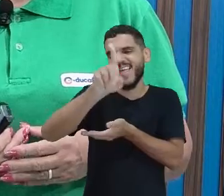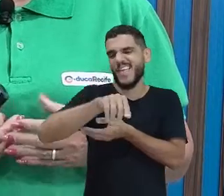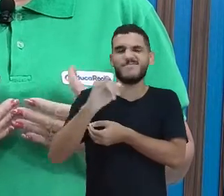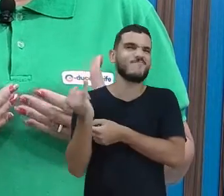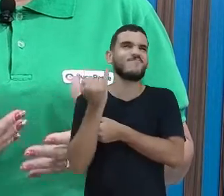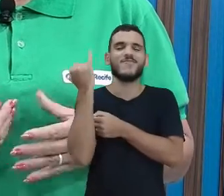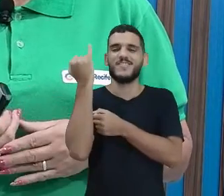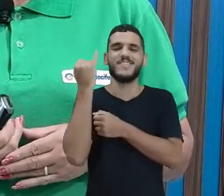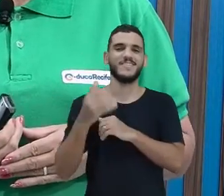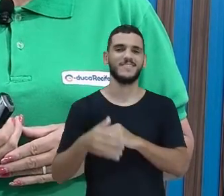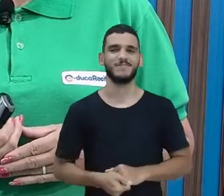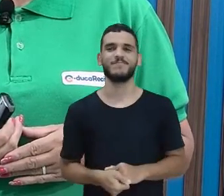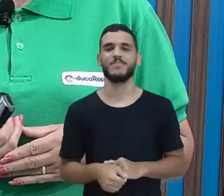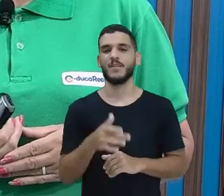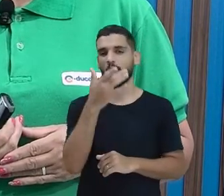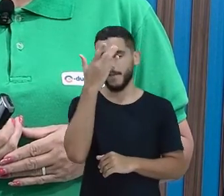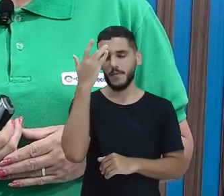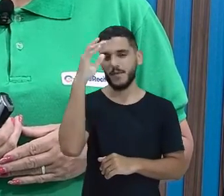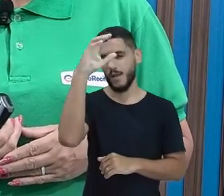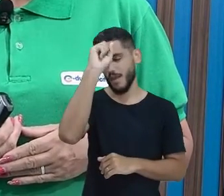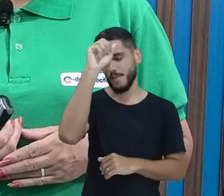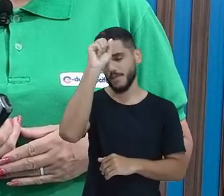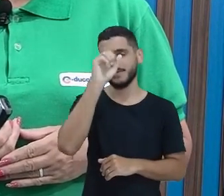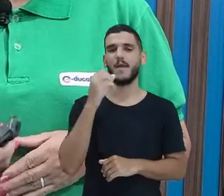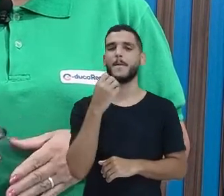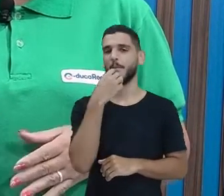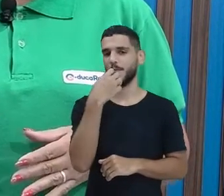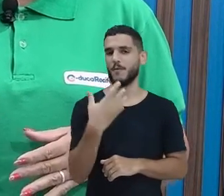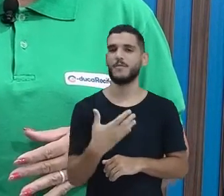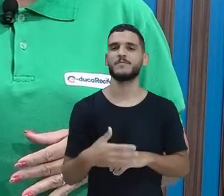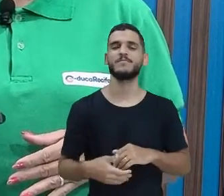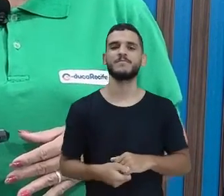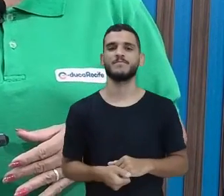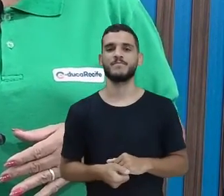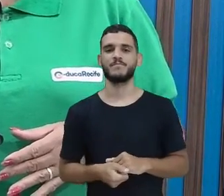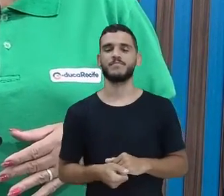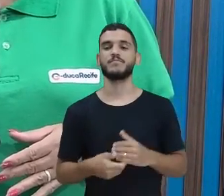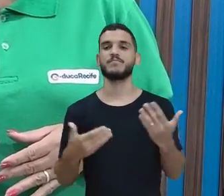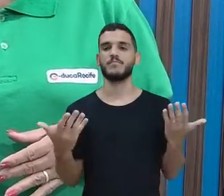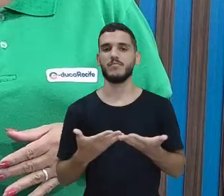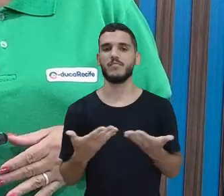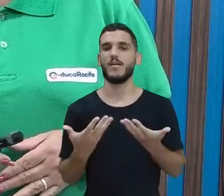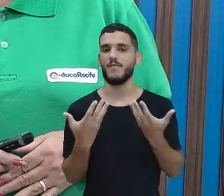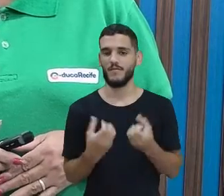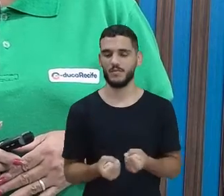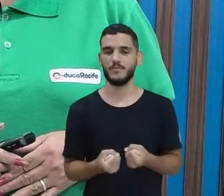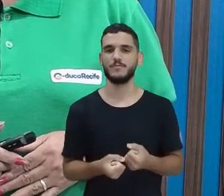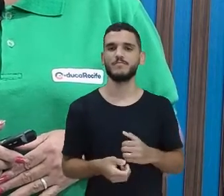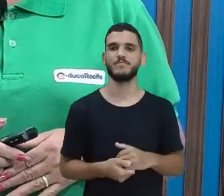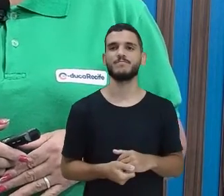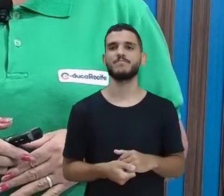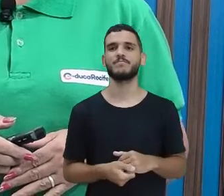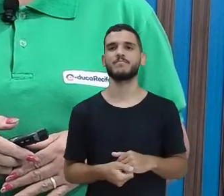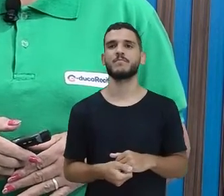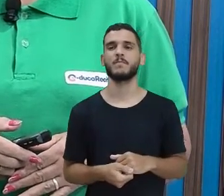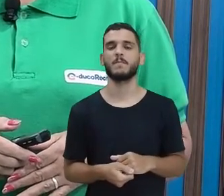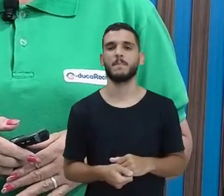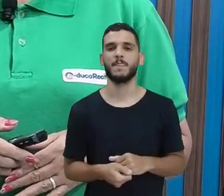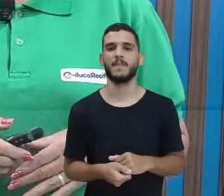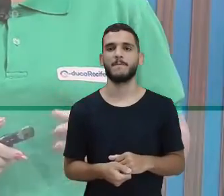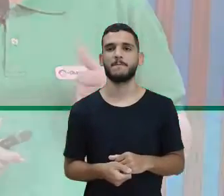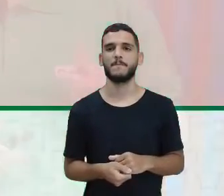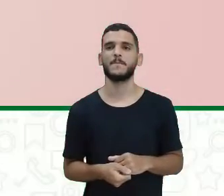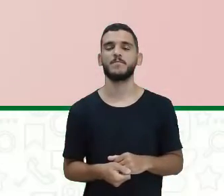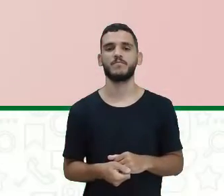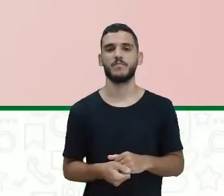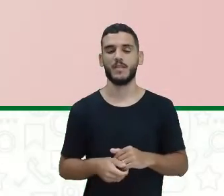consegue aprender. Muito bom. Vamos lá para a nossa aula?